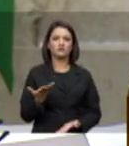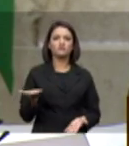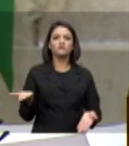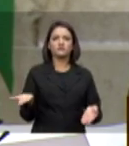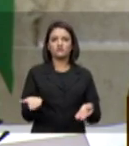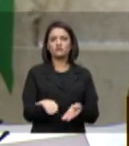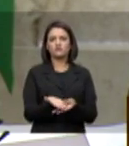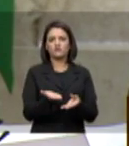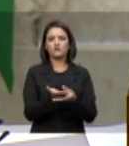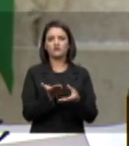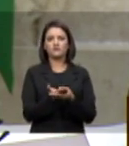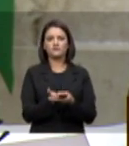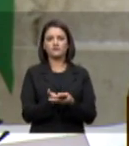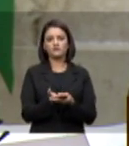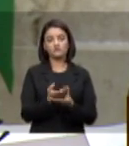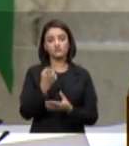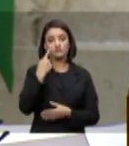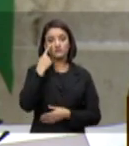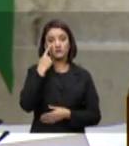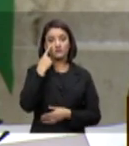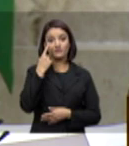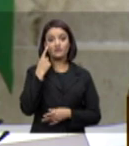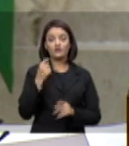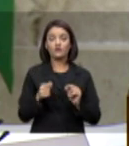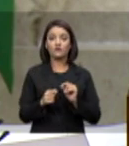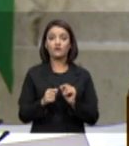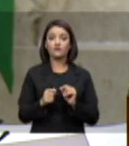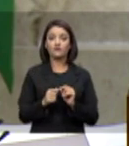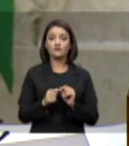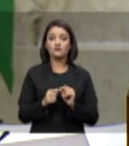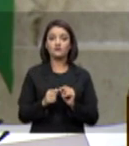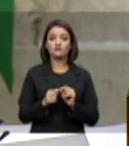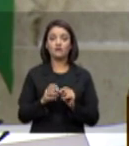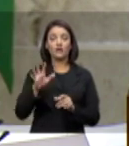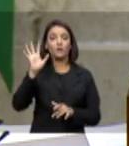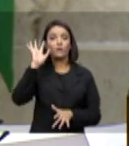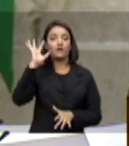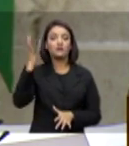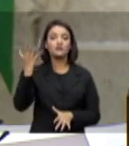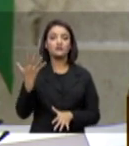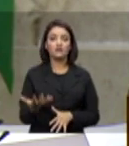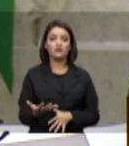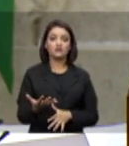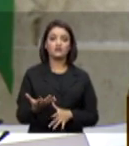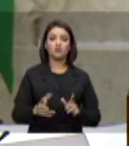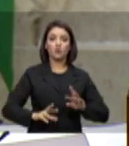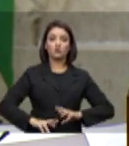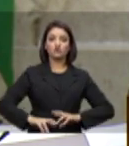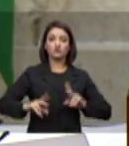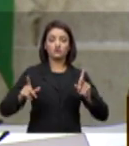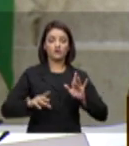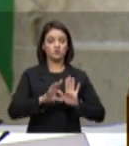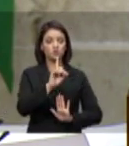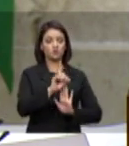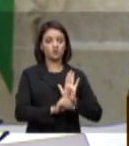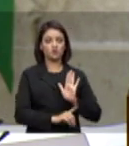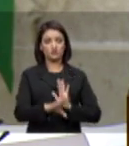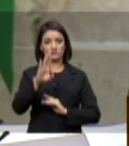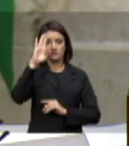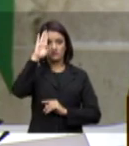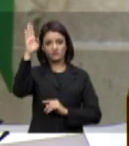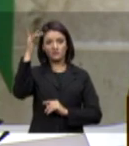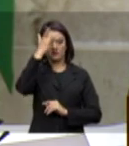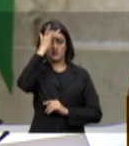caso concreto de medir ali a justa medida na realização da constitucional da realização dos direitos fundamentais